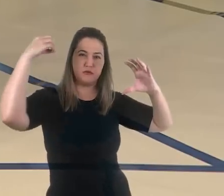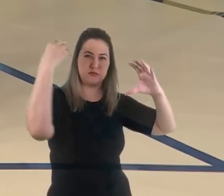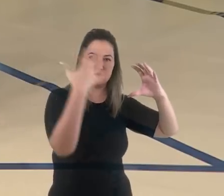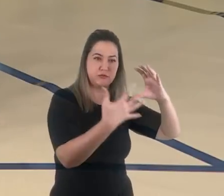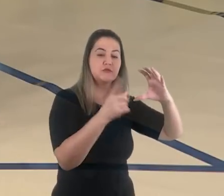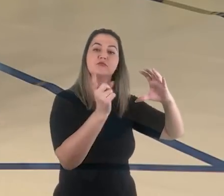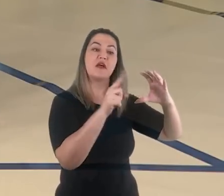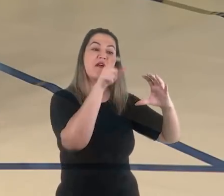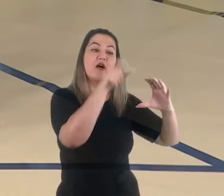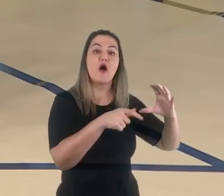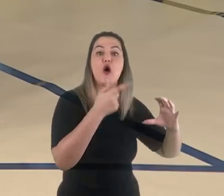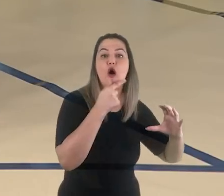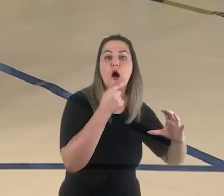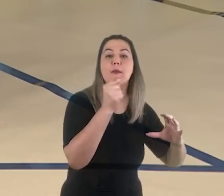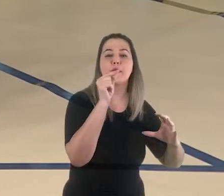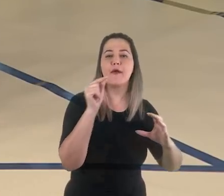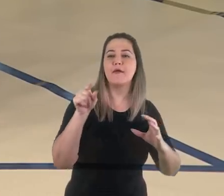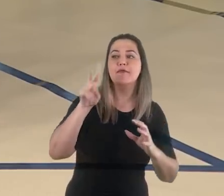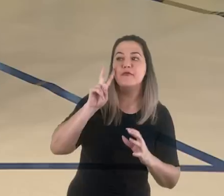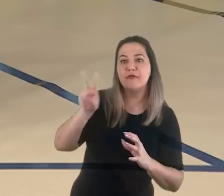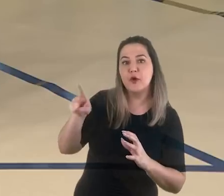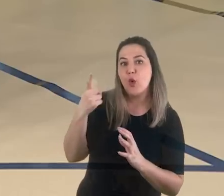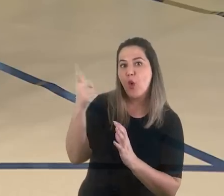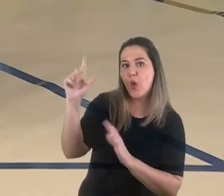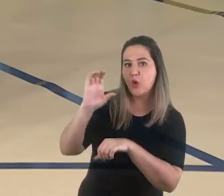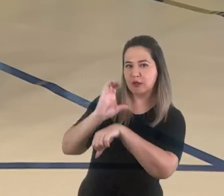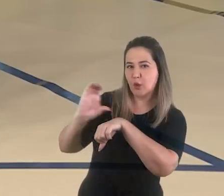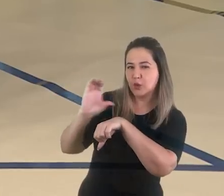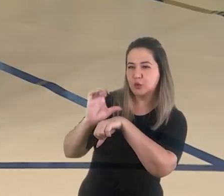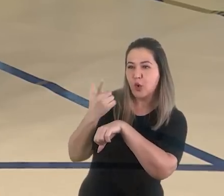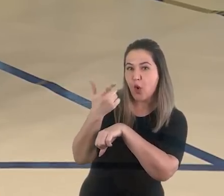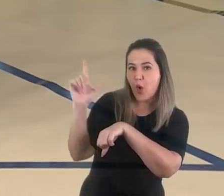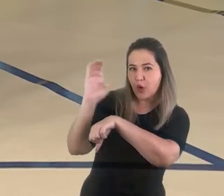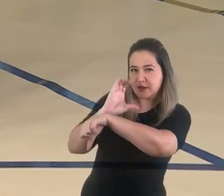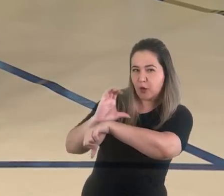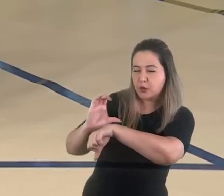num período muito posterior do que deveria ter sido se o livro de